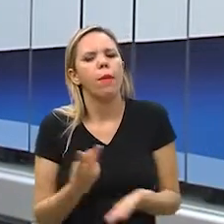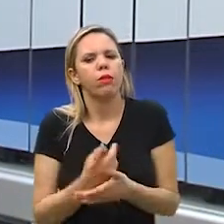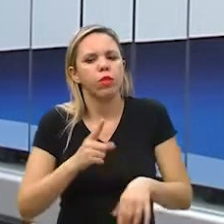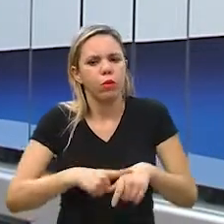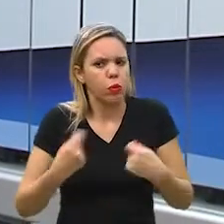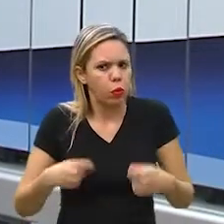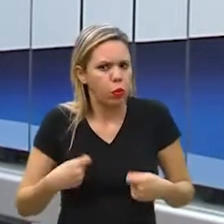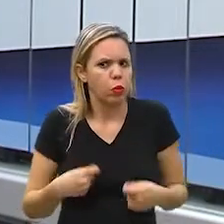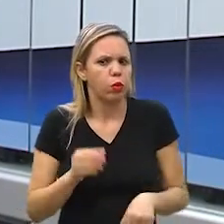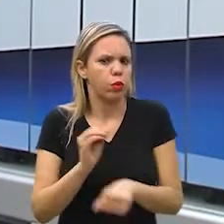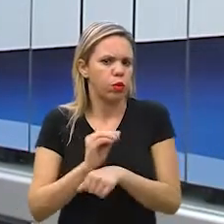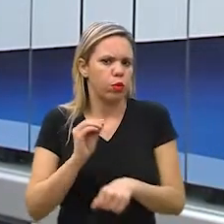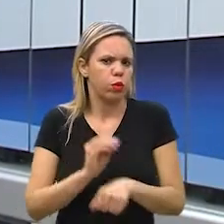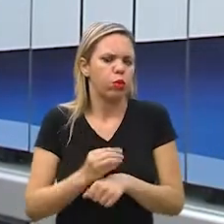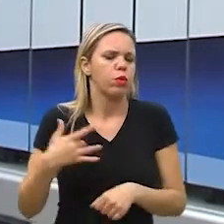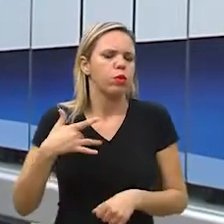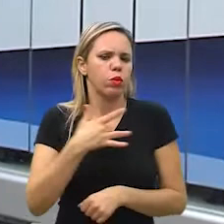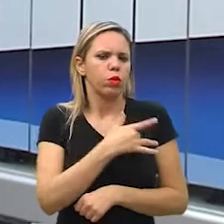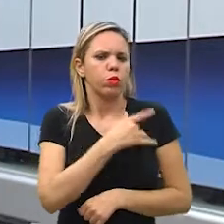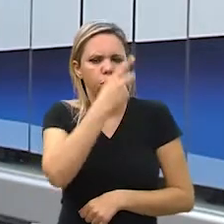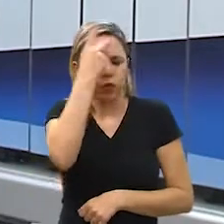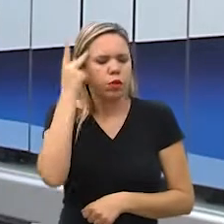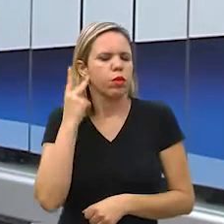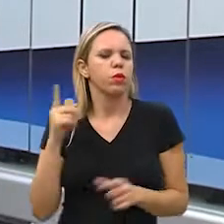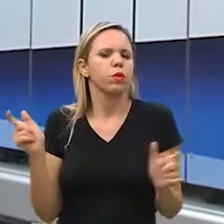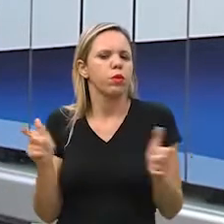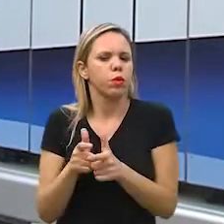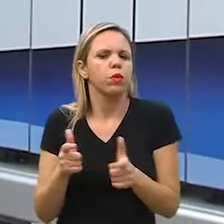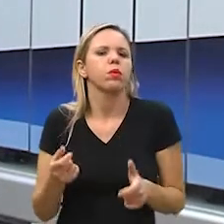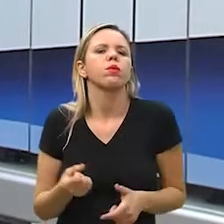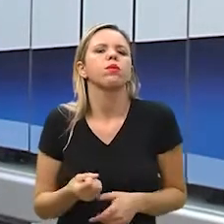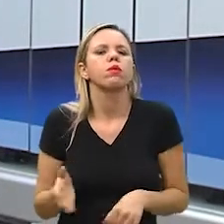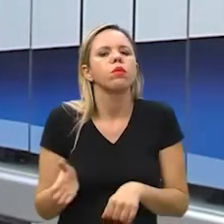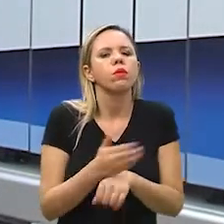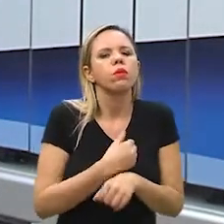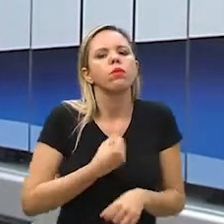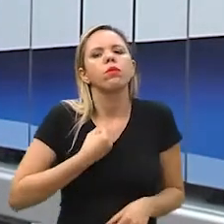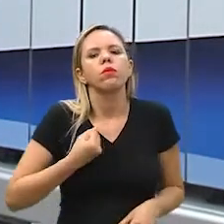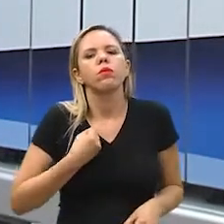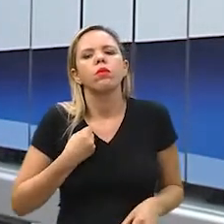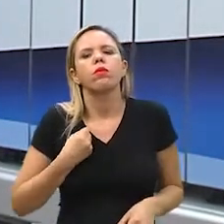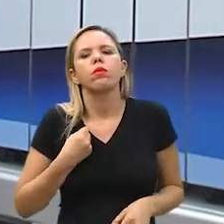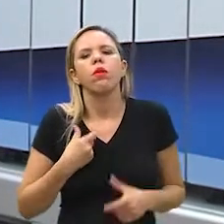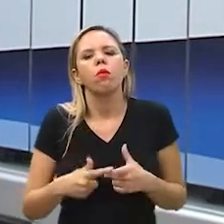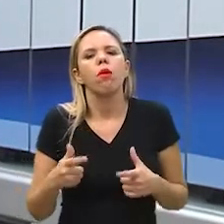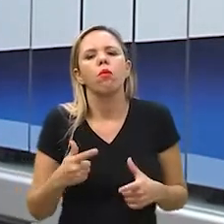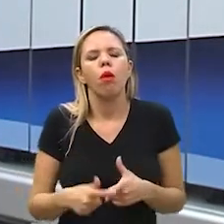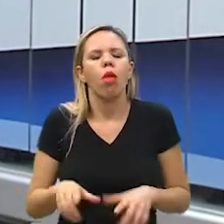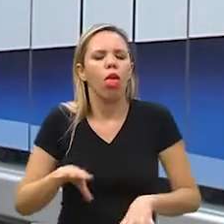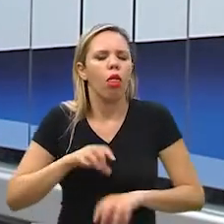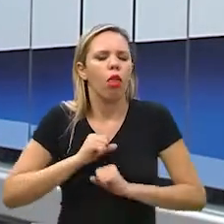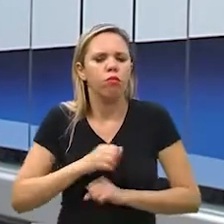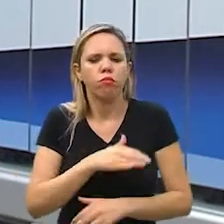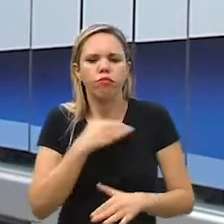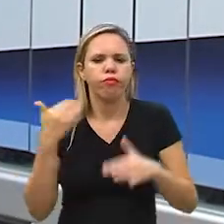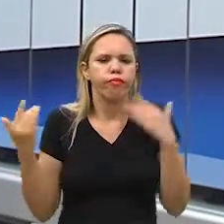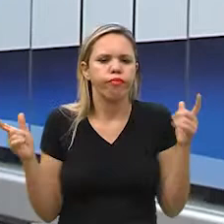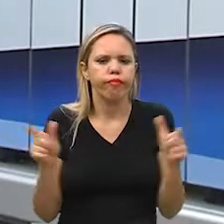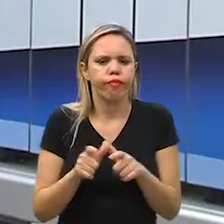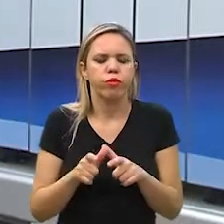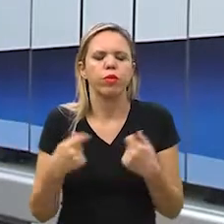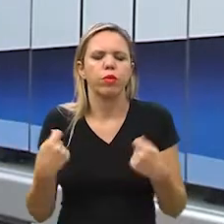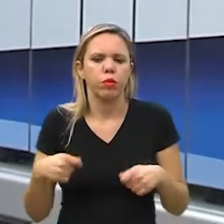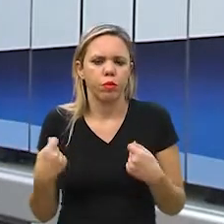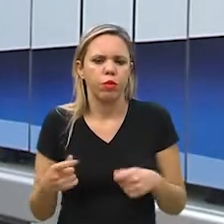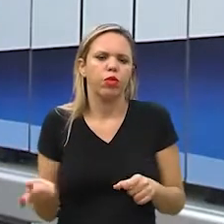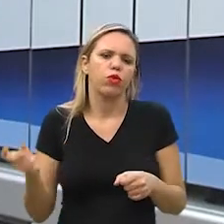gente precisa cuidar da saúde das pessoas, diminuir o quanto antes o número de incidência de casos, de mortes, a gente